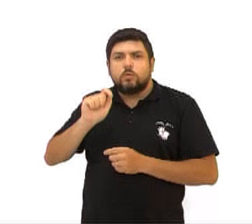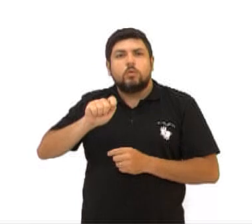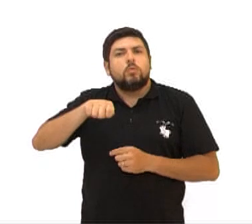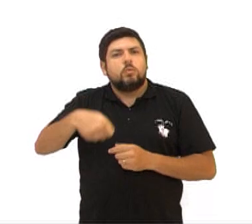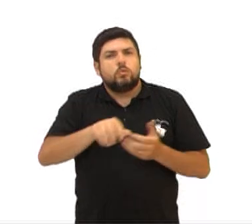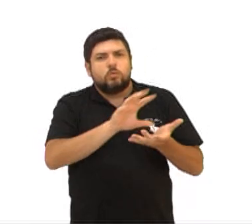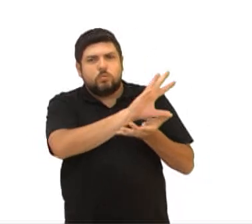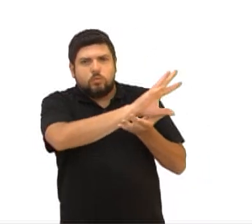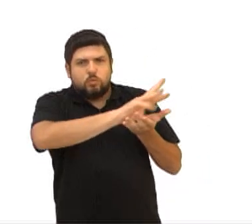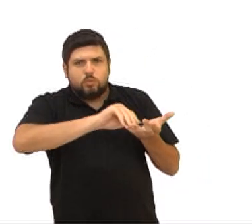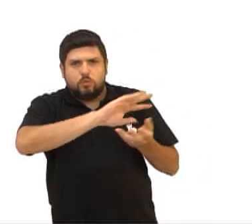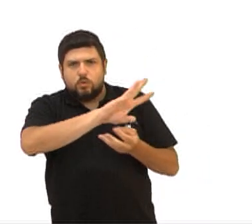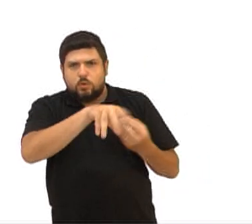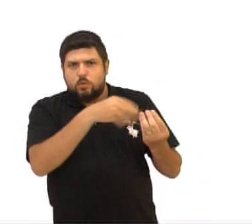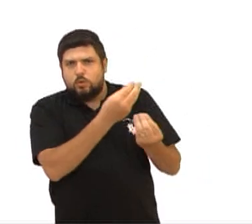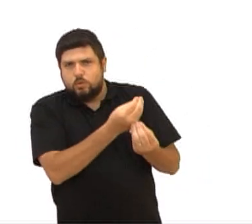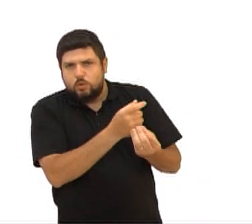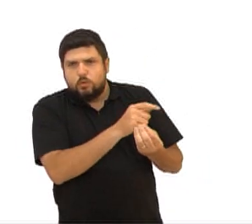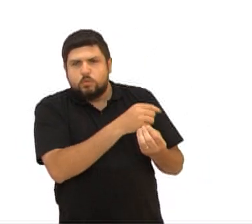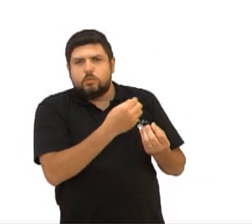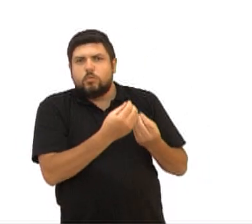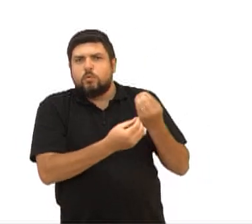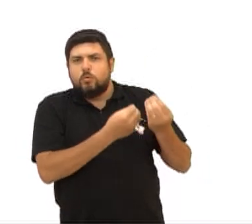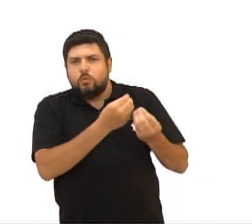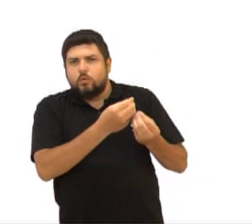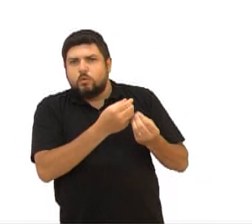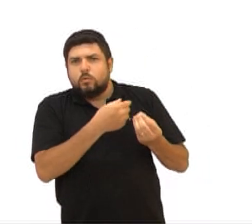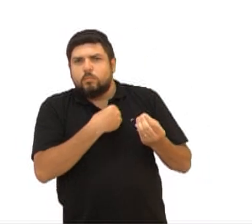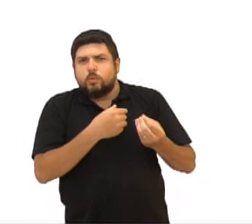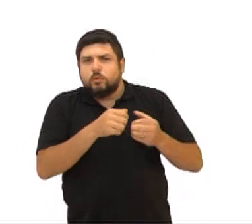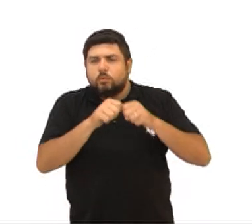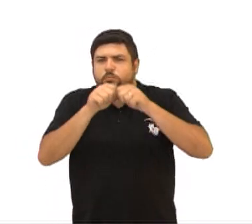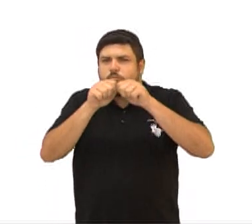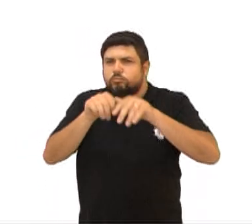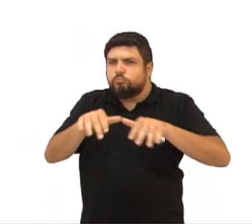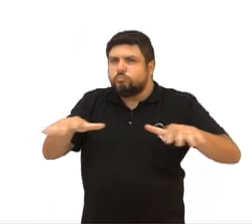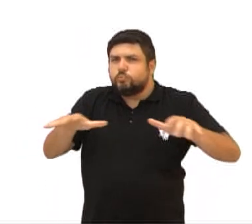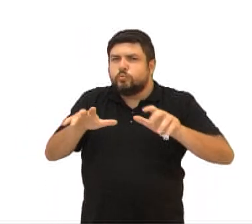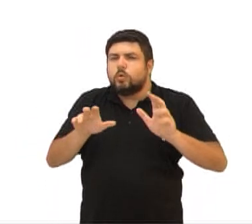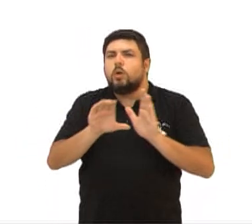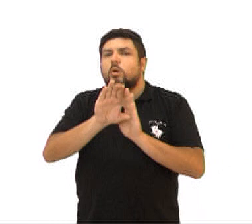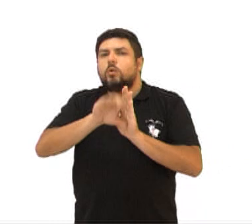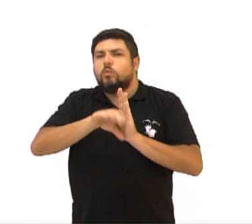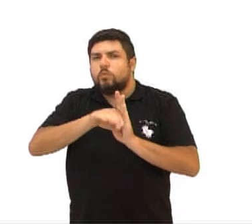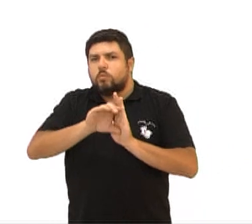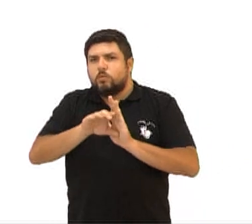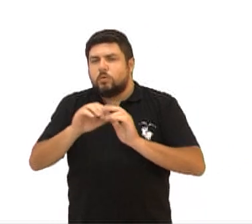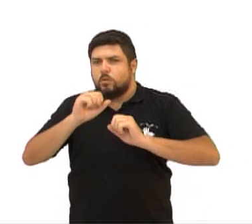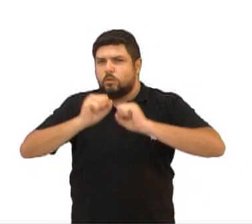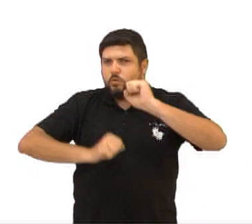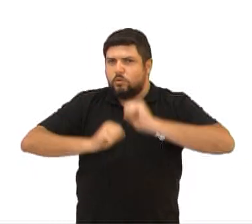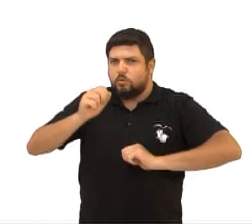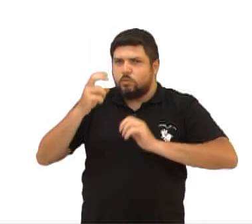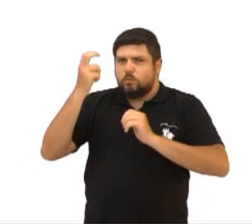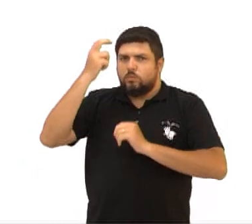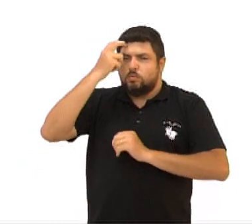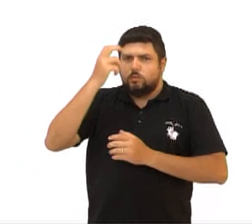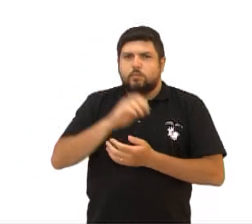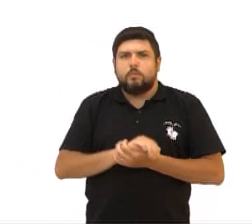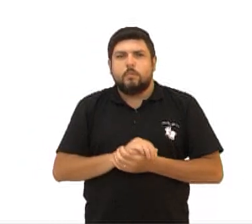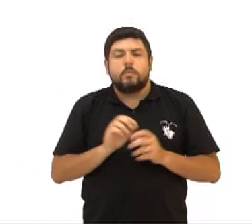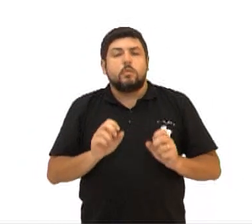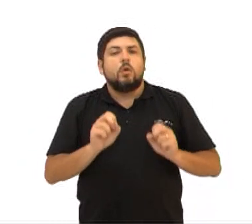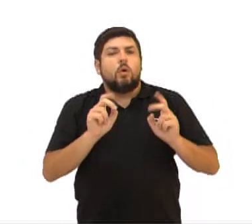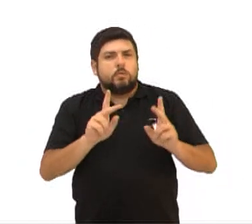técnica da obra de arte é o que vai lançar as bases para o conceito de indústria cultural. Nós apresentamos aqui o conceito de indústria cultural, mas veja, ele